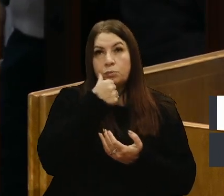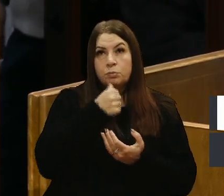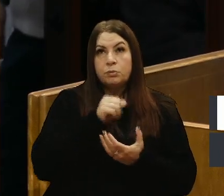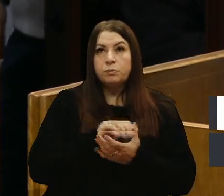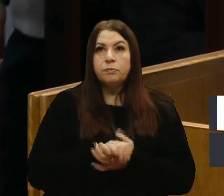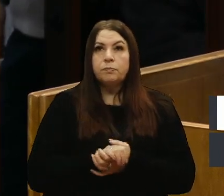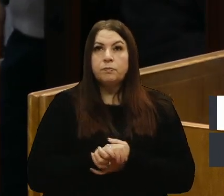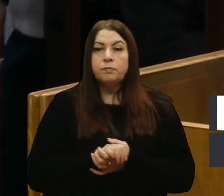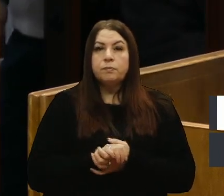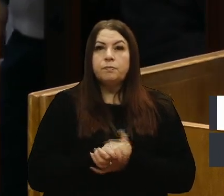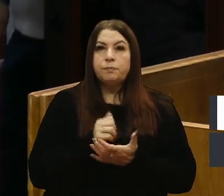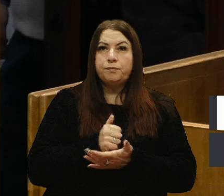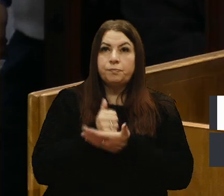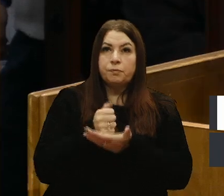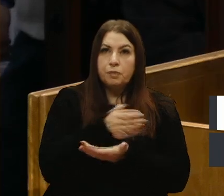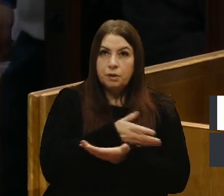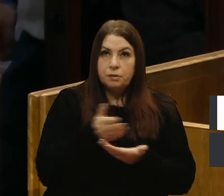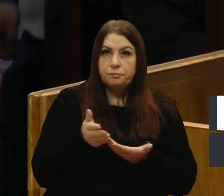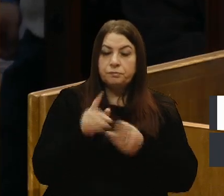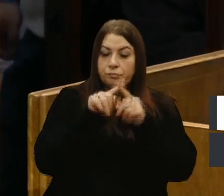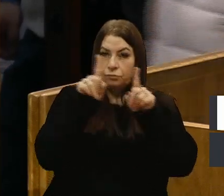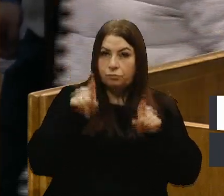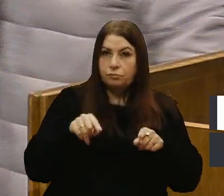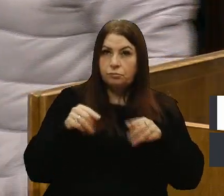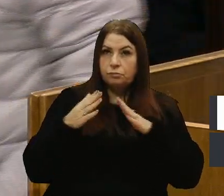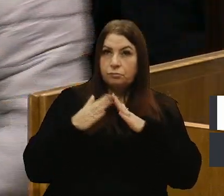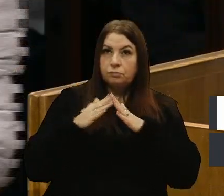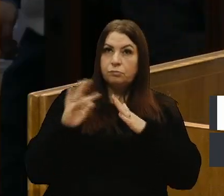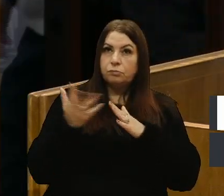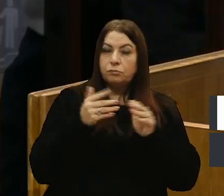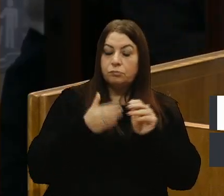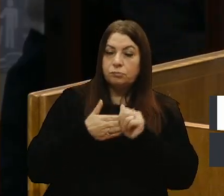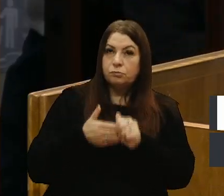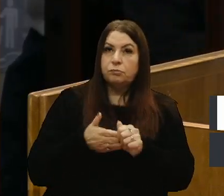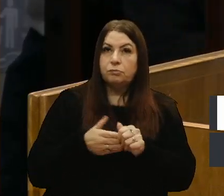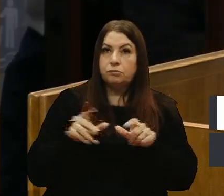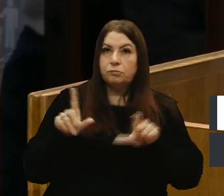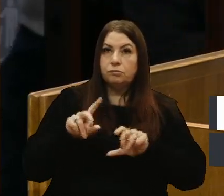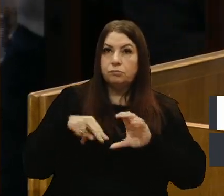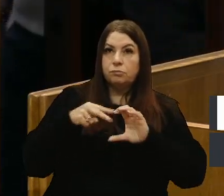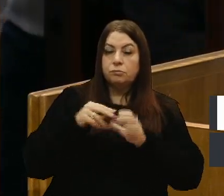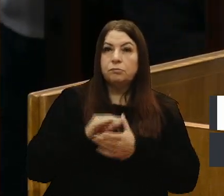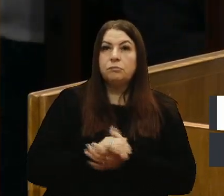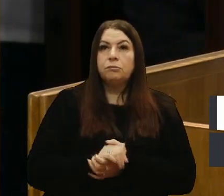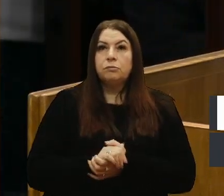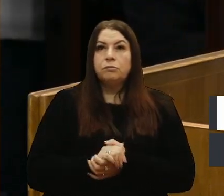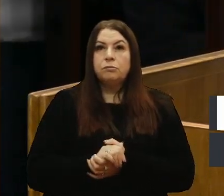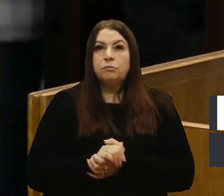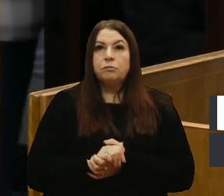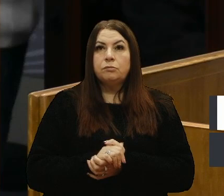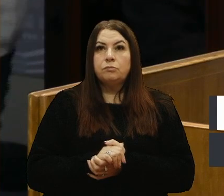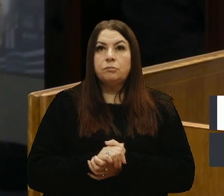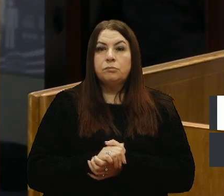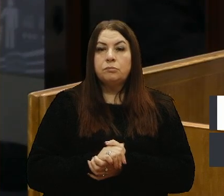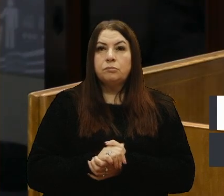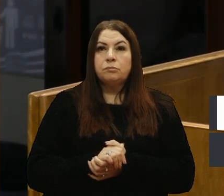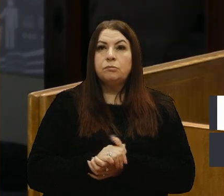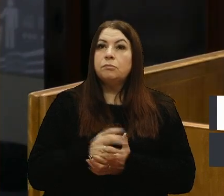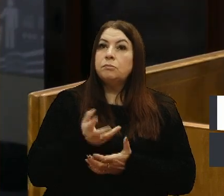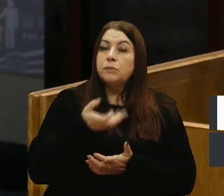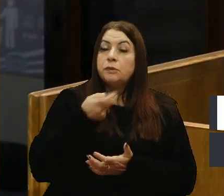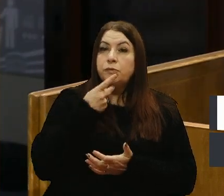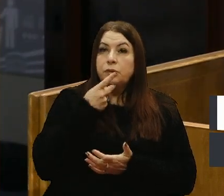vereadoras, assessores, servidores da casa, todos que nos acompanham pela TV Câmara. Queria dizer